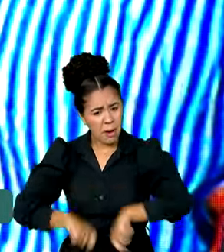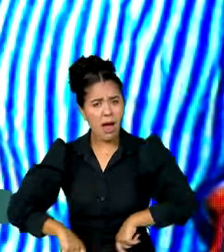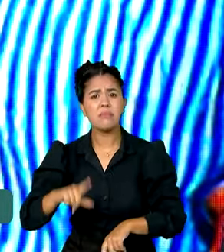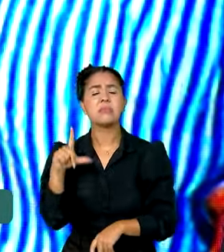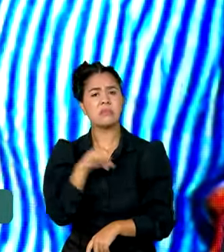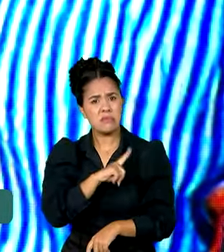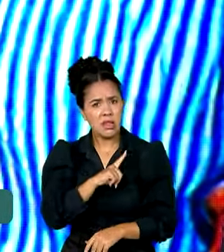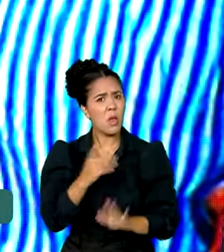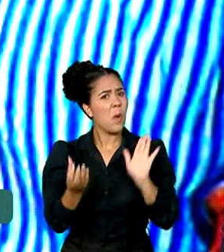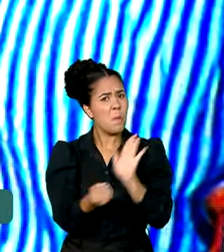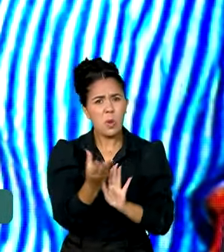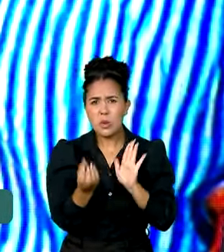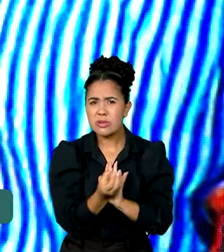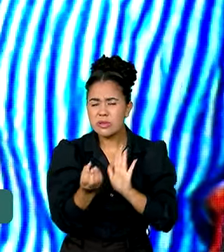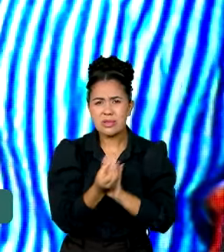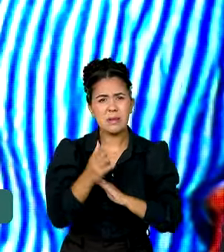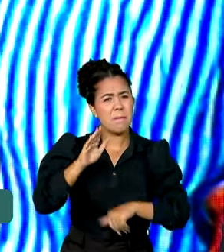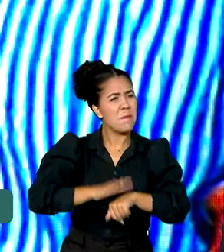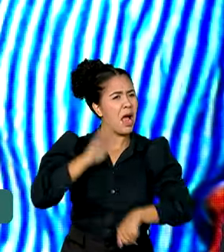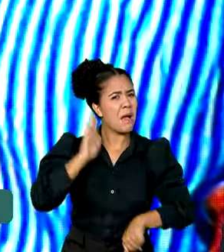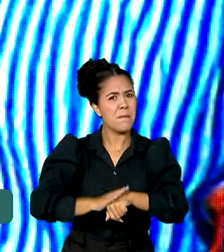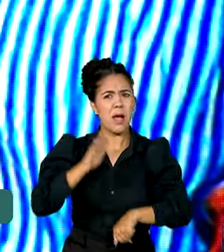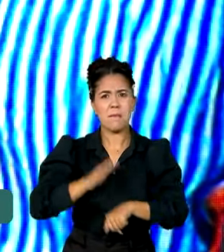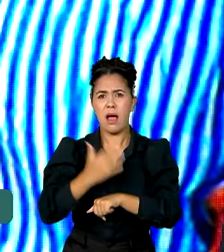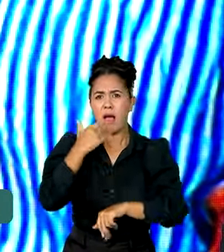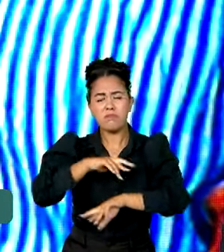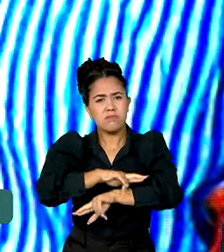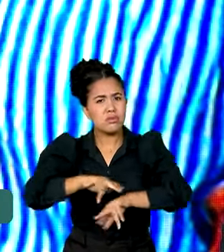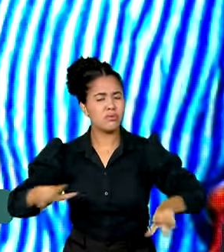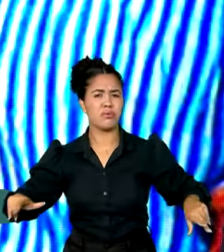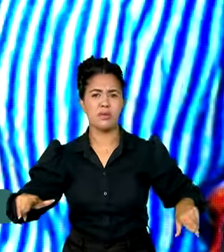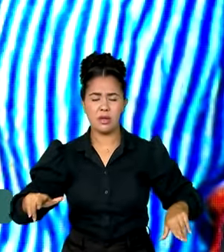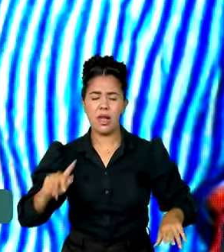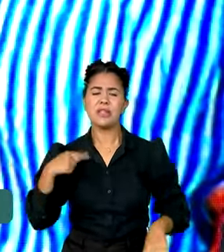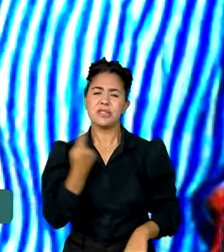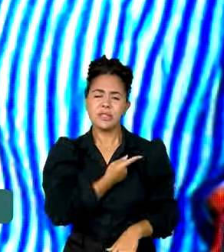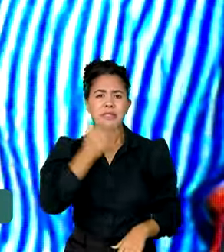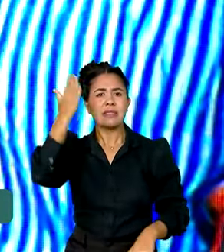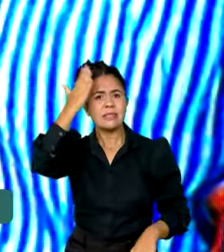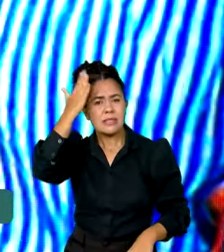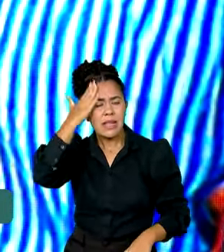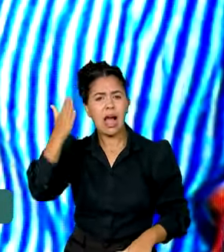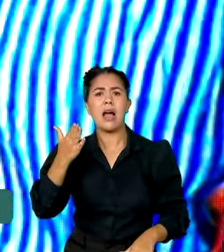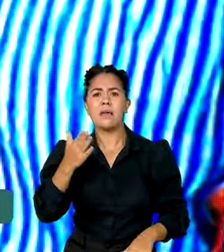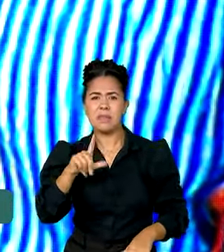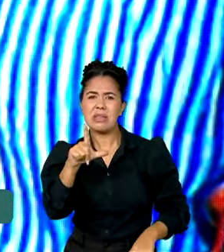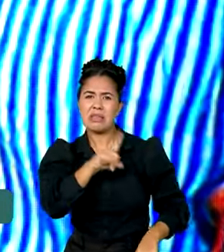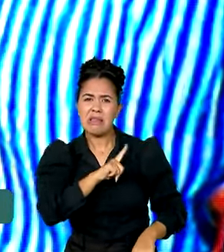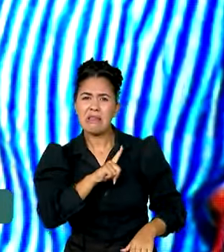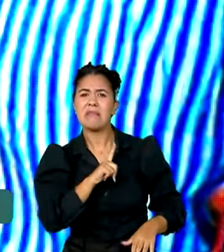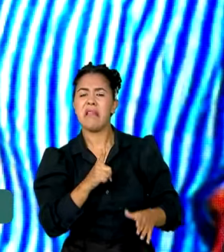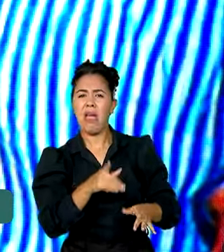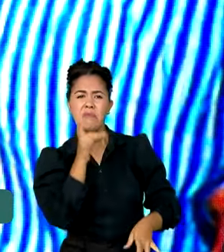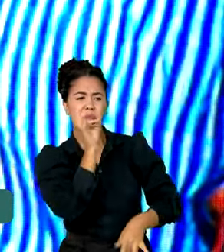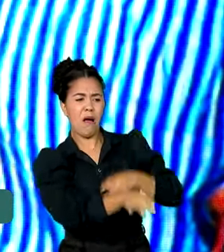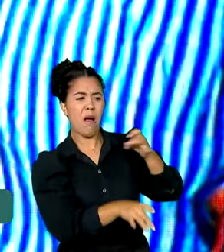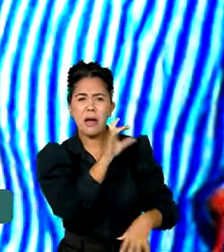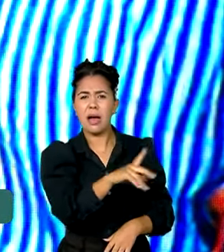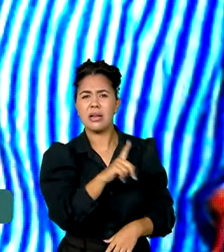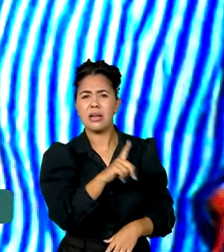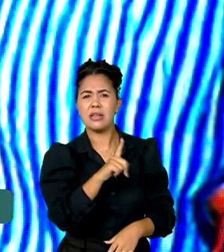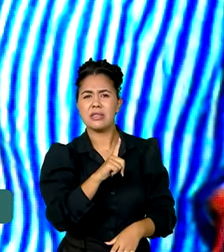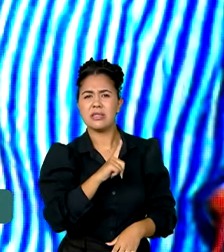muito mais alimento do que a gente consome nós sabemos a quantidade de alimento que se perde entre a produção e o